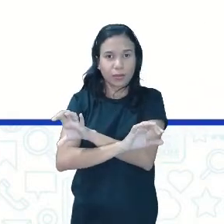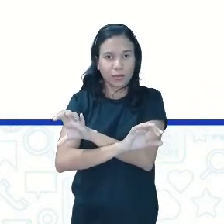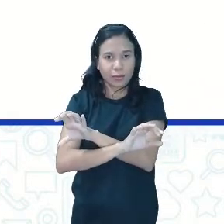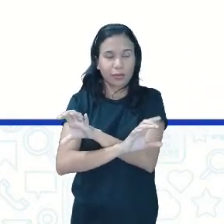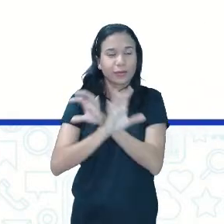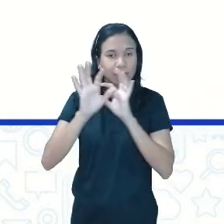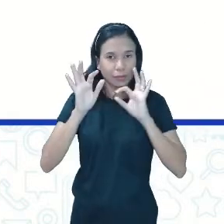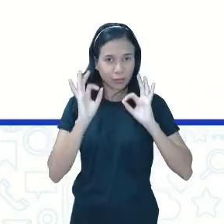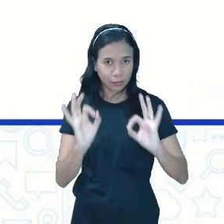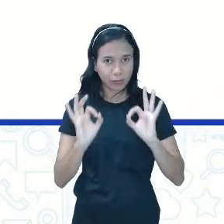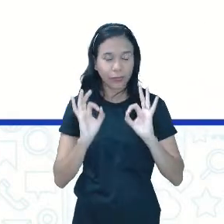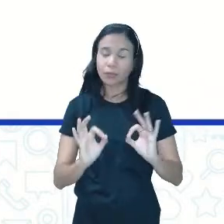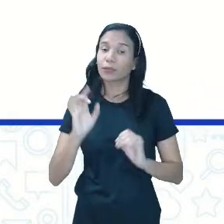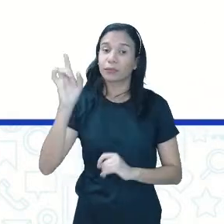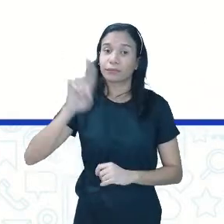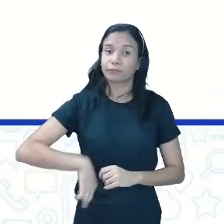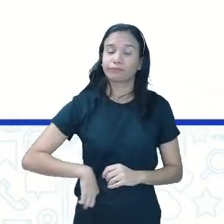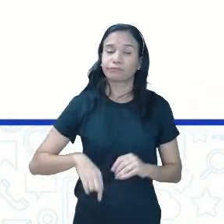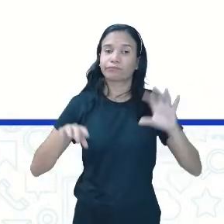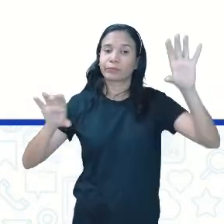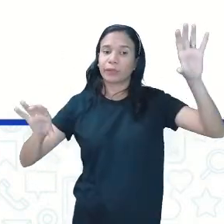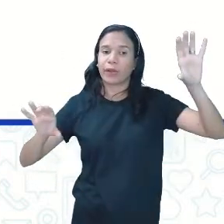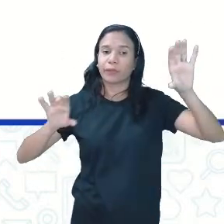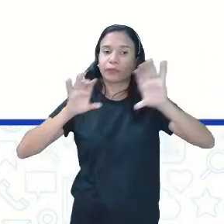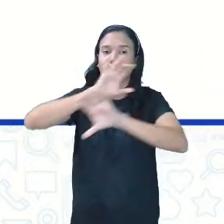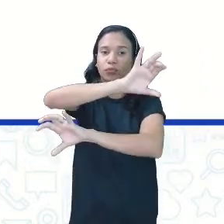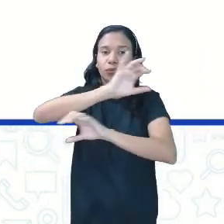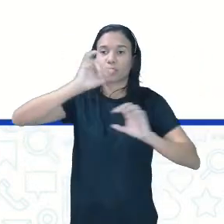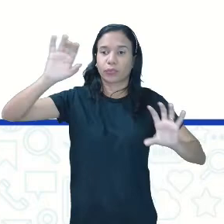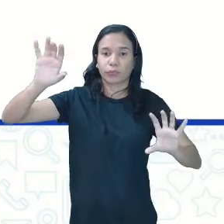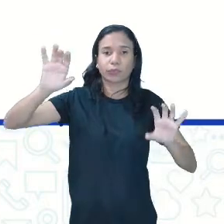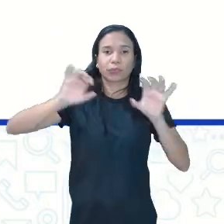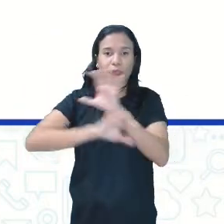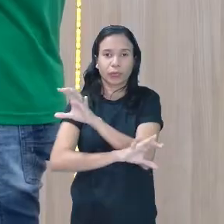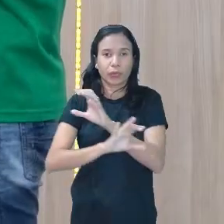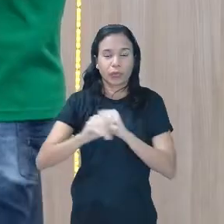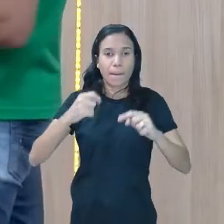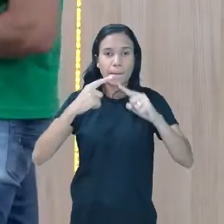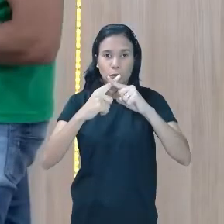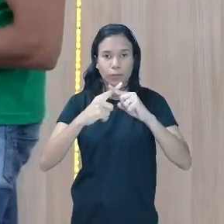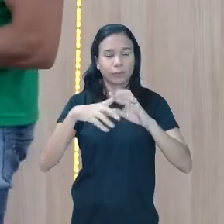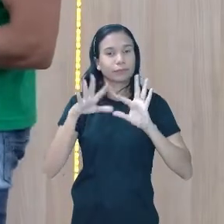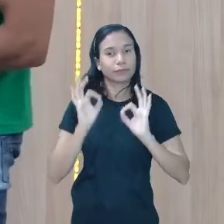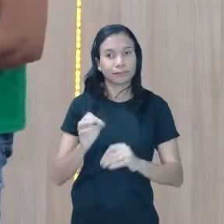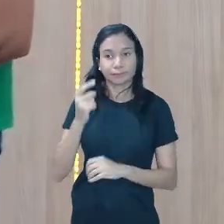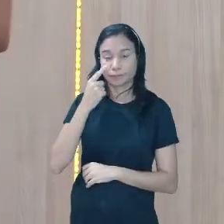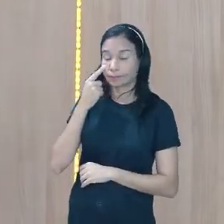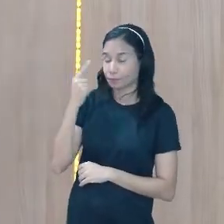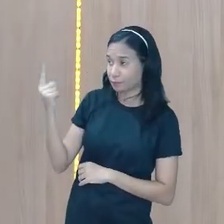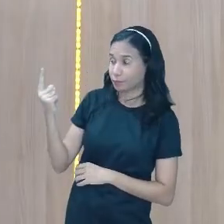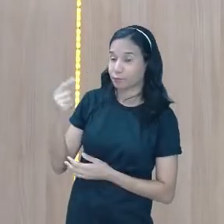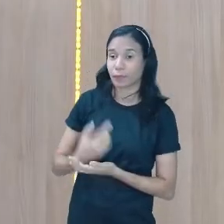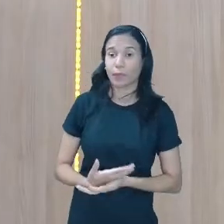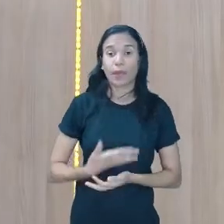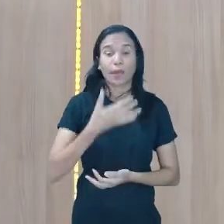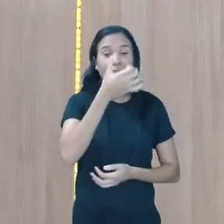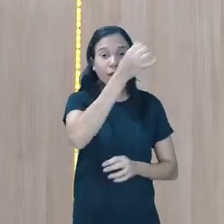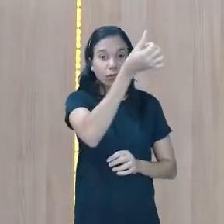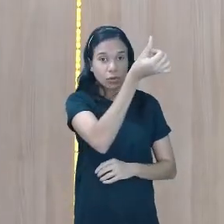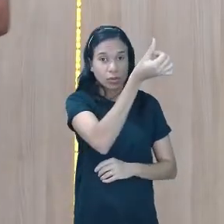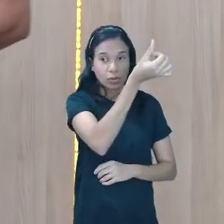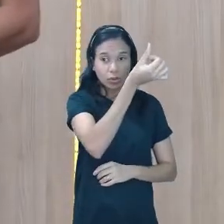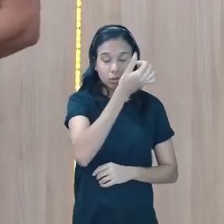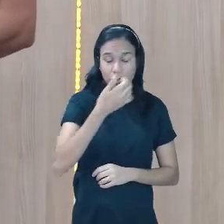razão, certo? E vice-versa, certo? Volta para mim aqui, Billy, por favor. Então, eu vou multiplicar aqui, ó, o